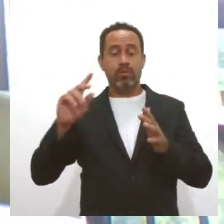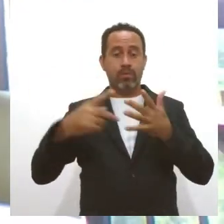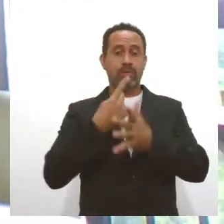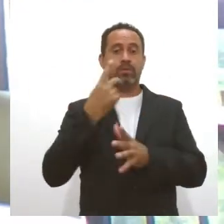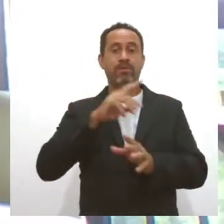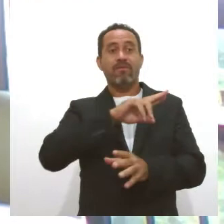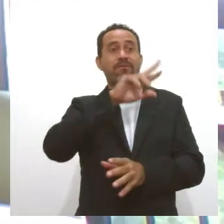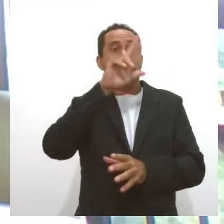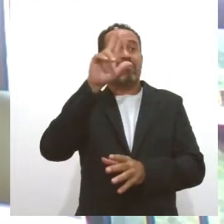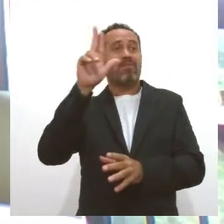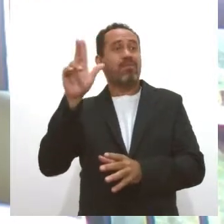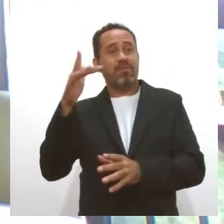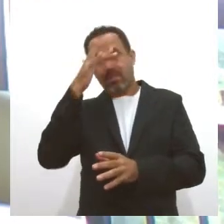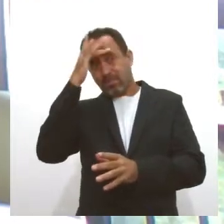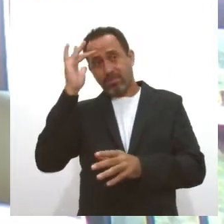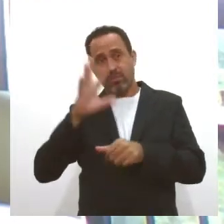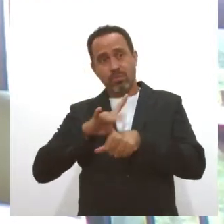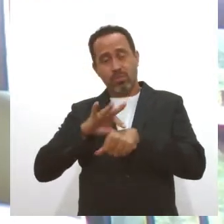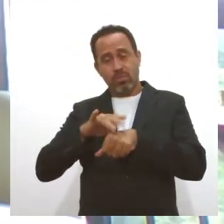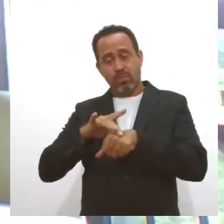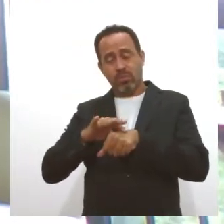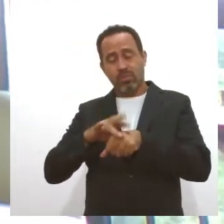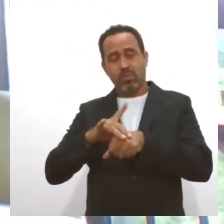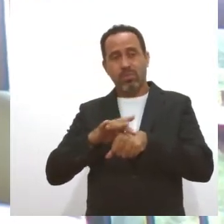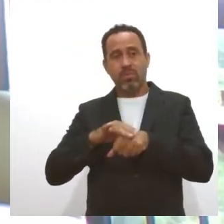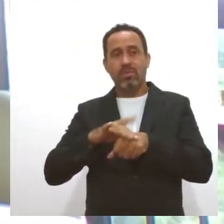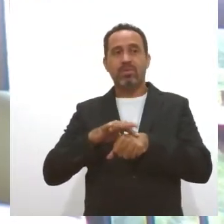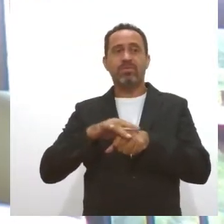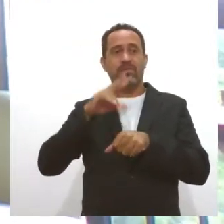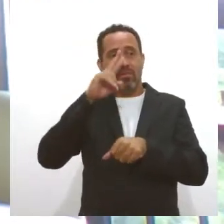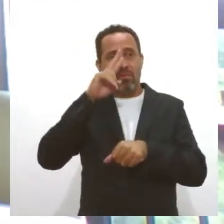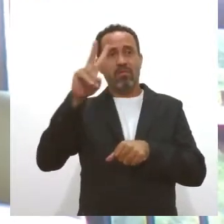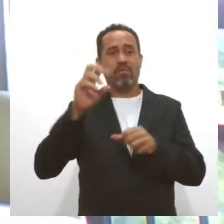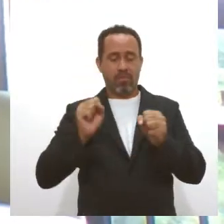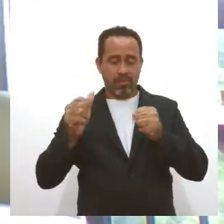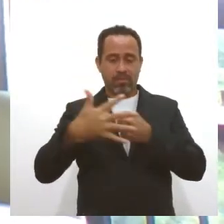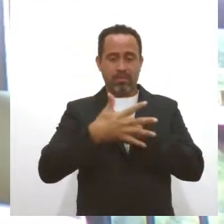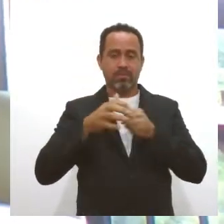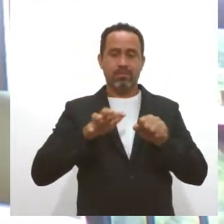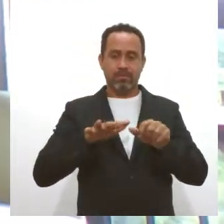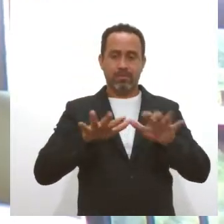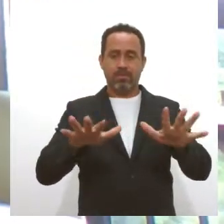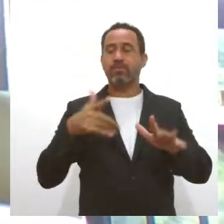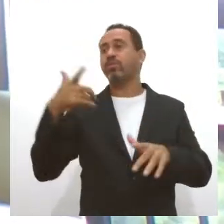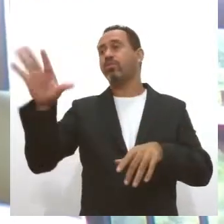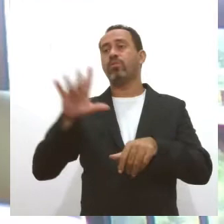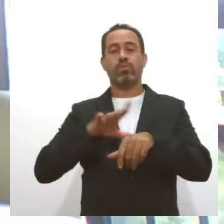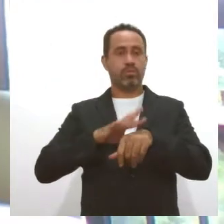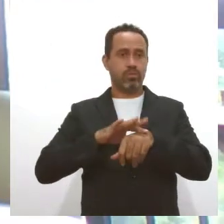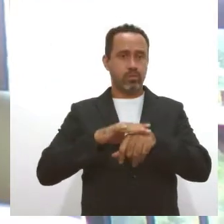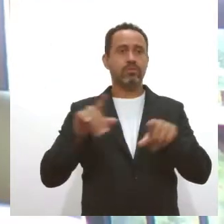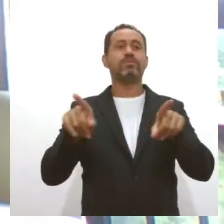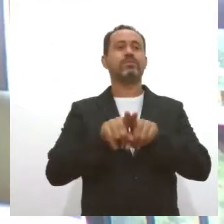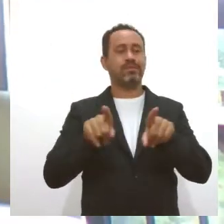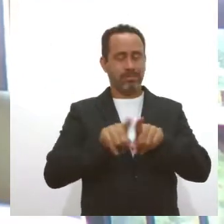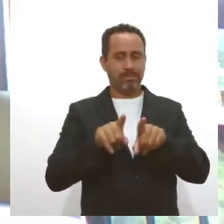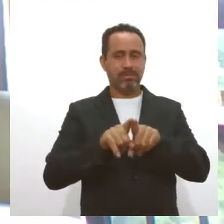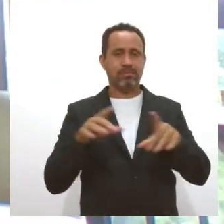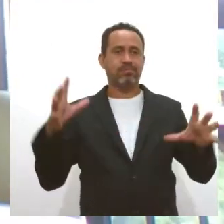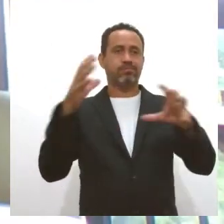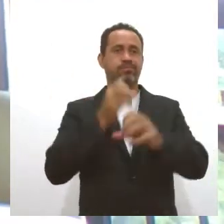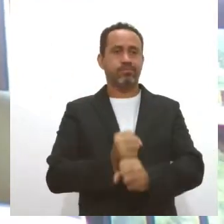pacientes agravaram, vários pacientes chegaram graves, acometidos de COVID e também de outras patologias, né? Mas a